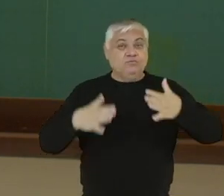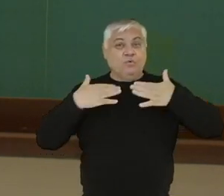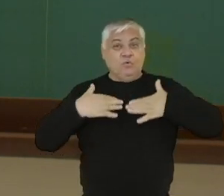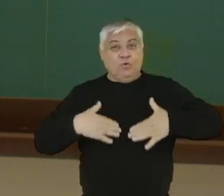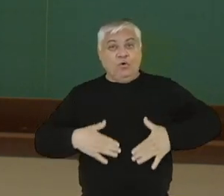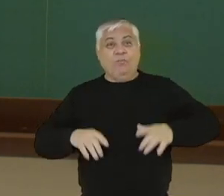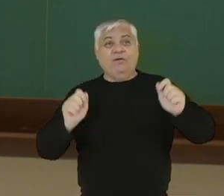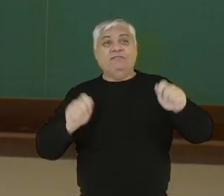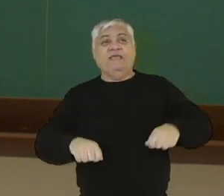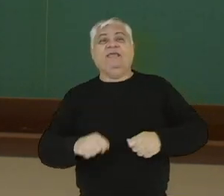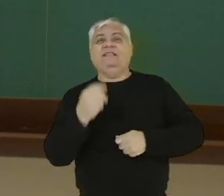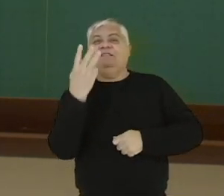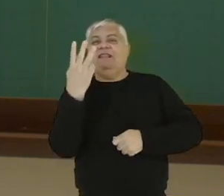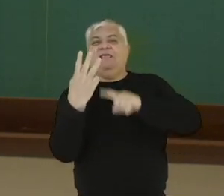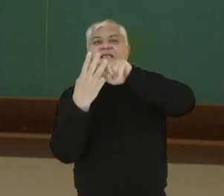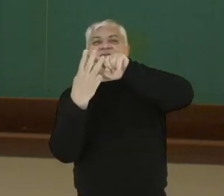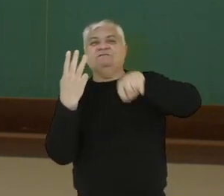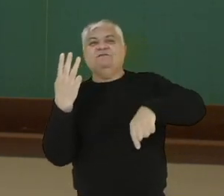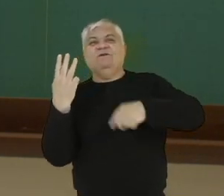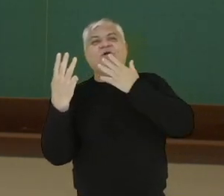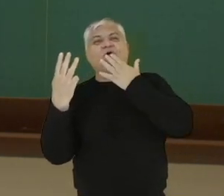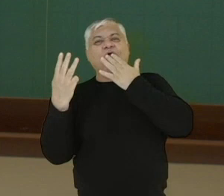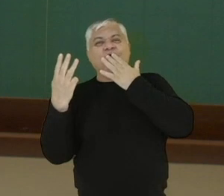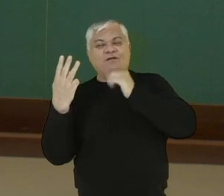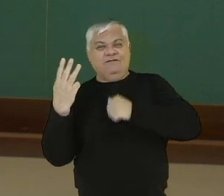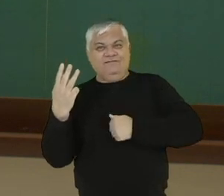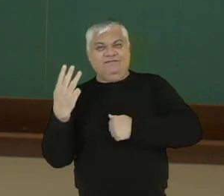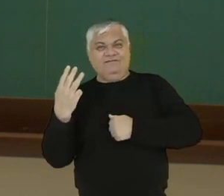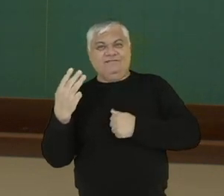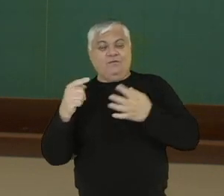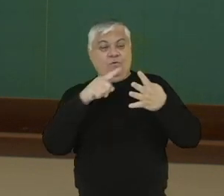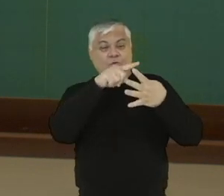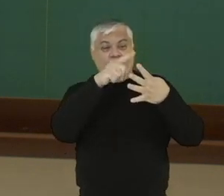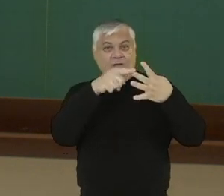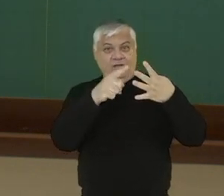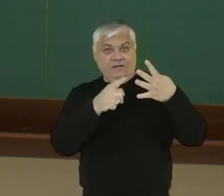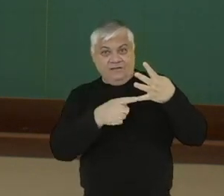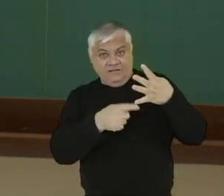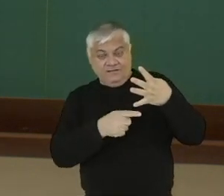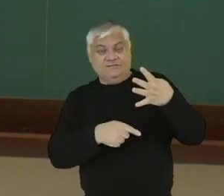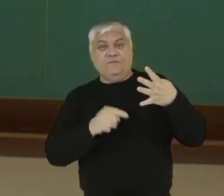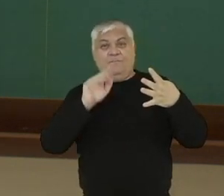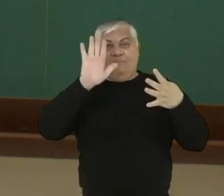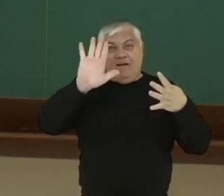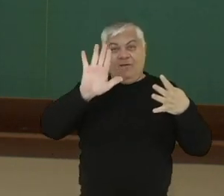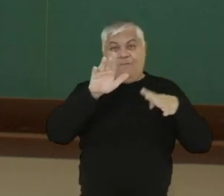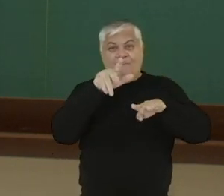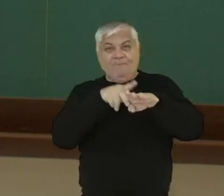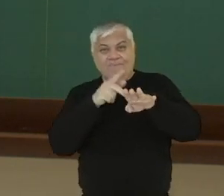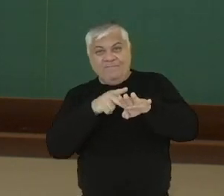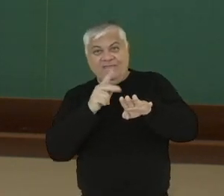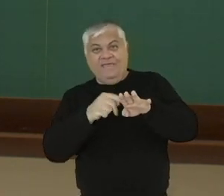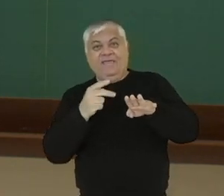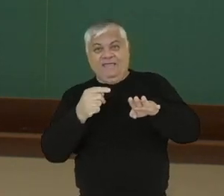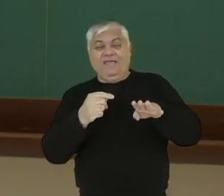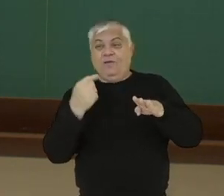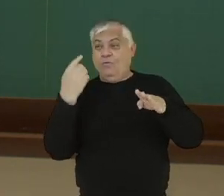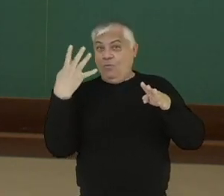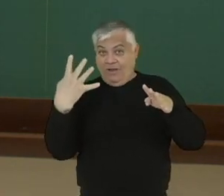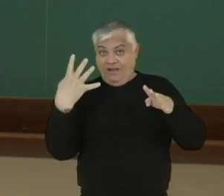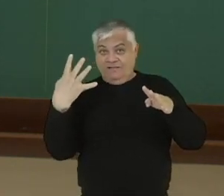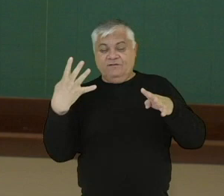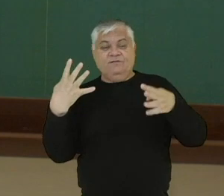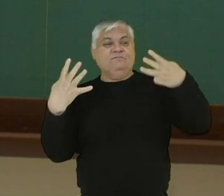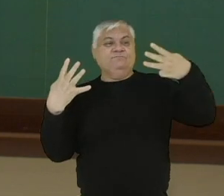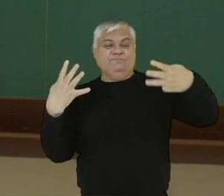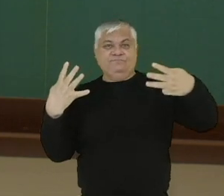corpo, eu tenho 3 opções de cor. Como são 4 partes de corpo, 4 partes do corpo e 3 opções para cada um,